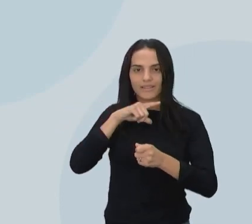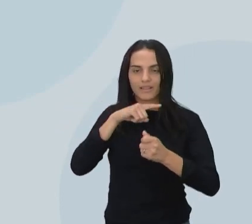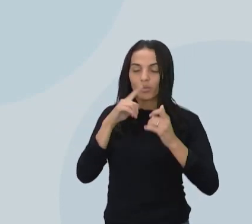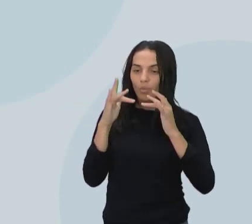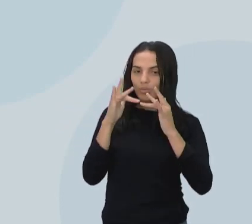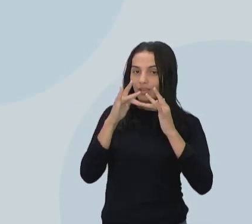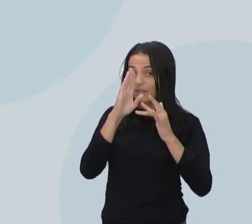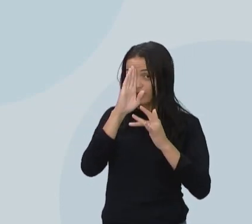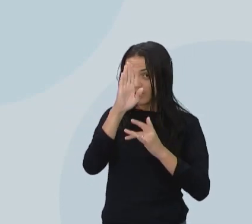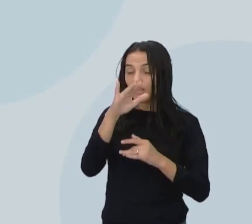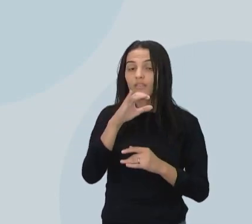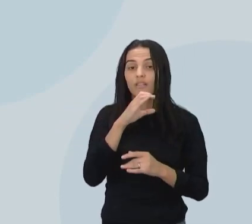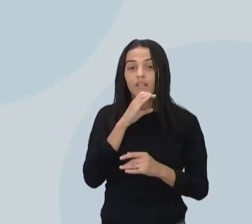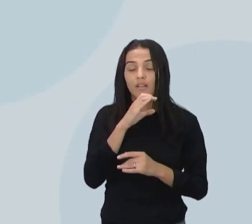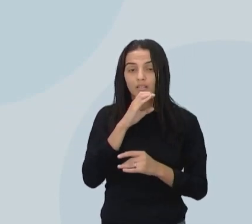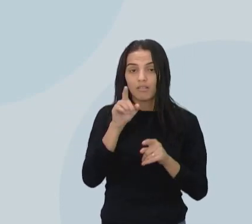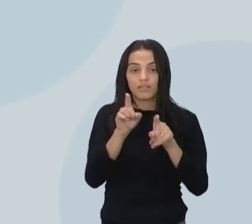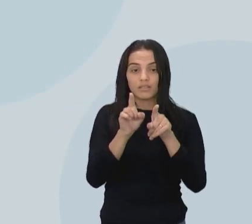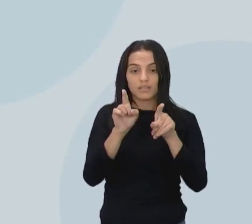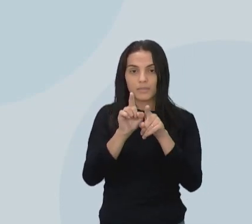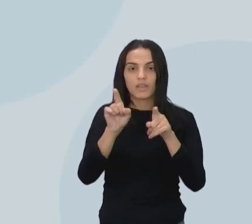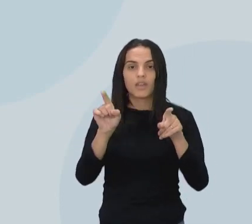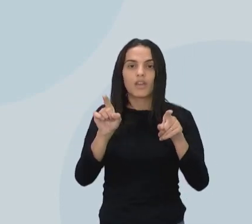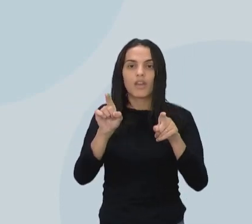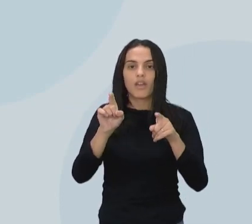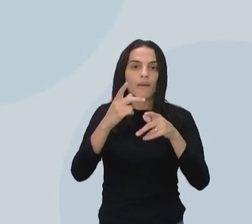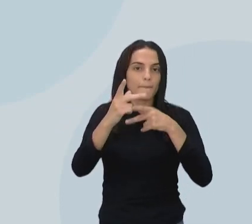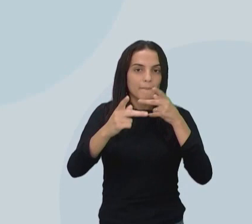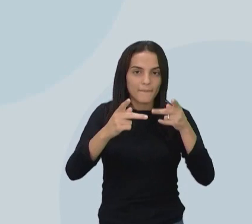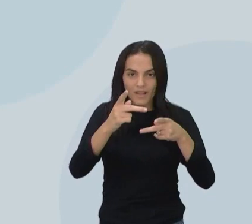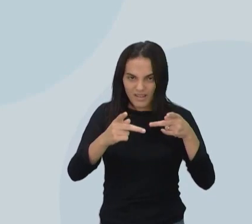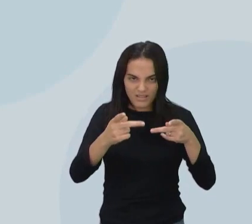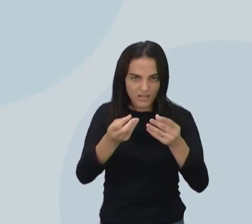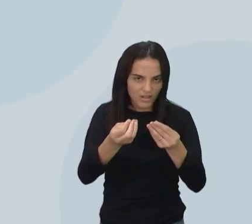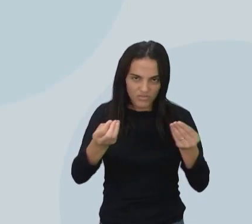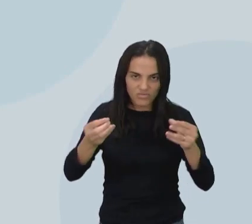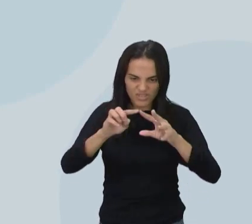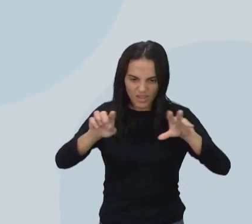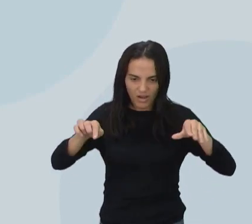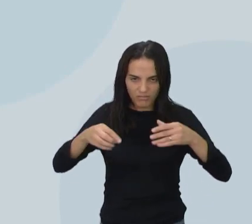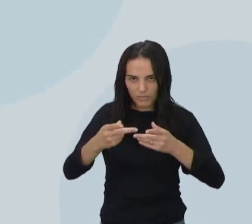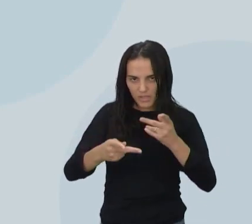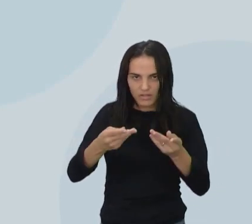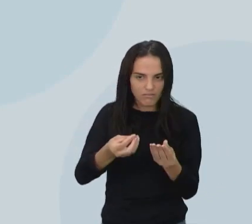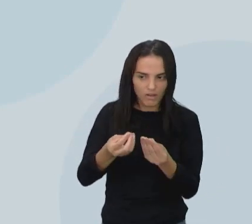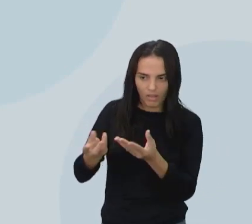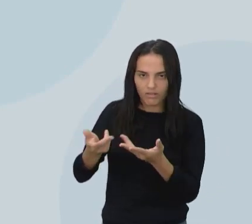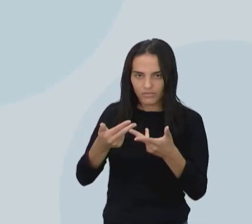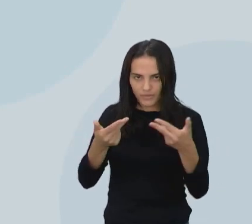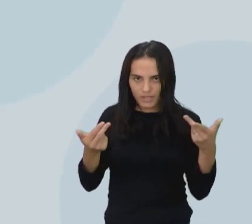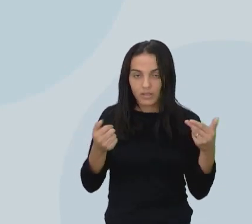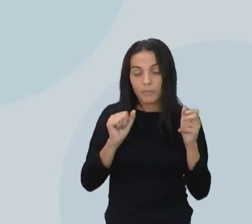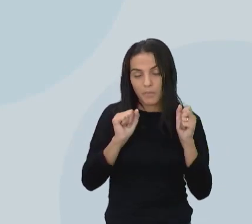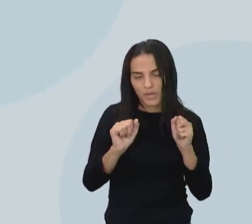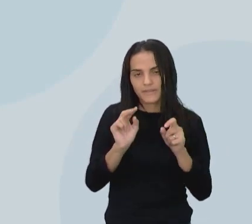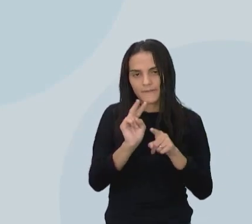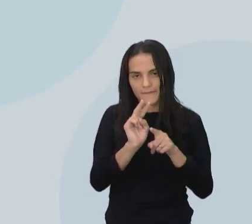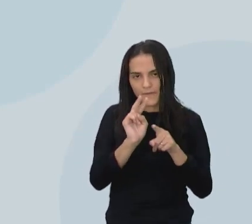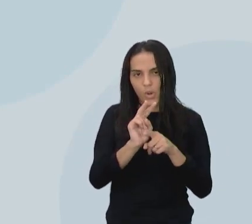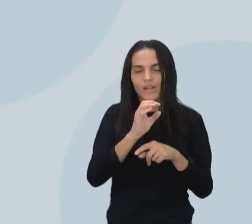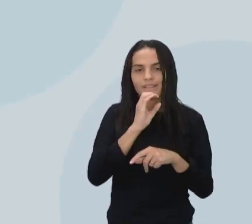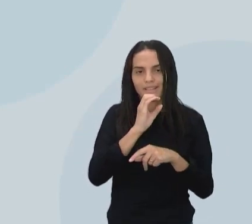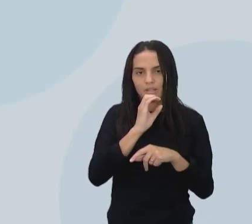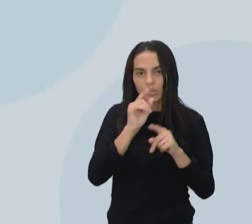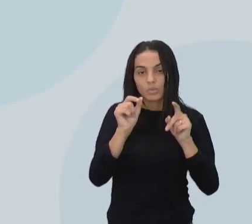contato direto ao calor, né? E também embalagens que de repente possam ser resistentes ao